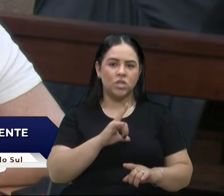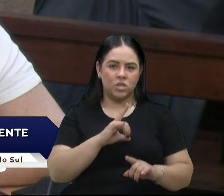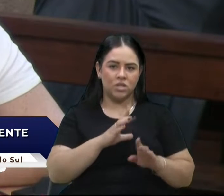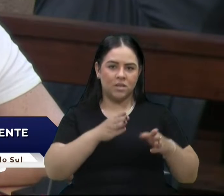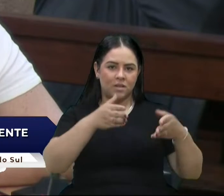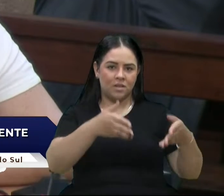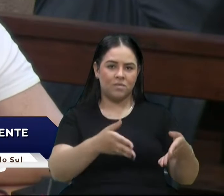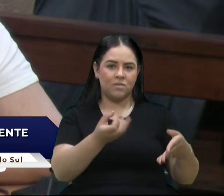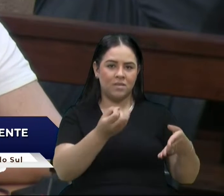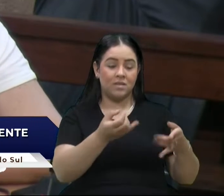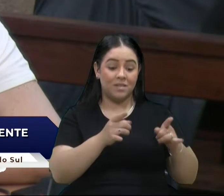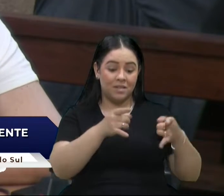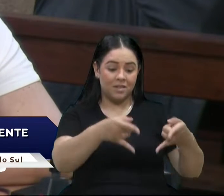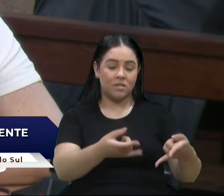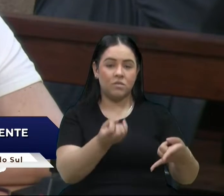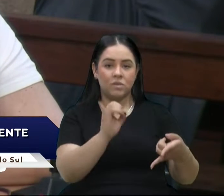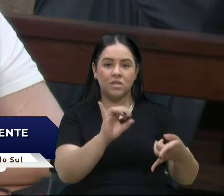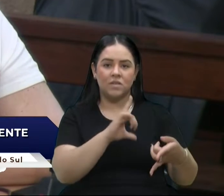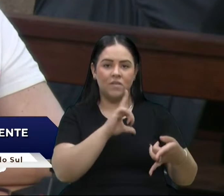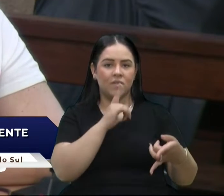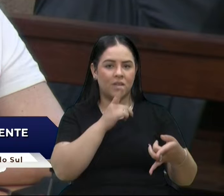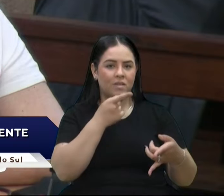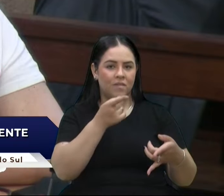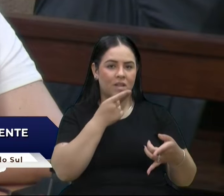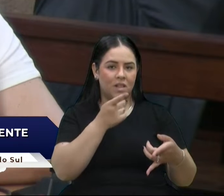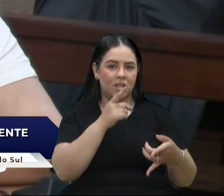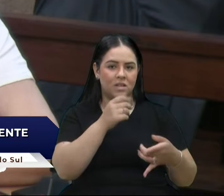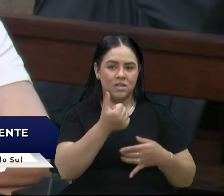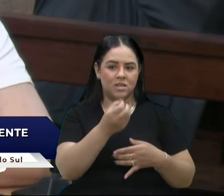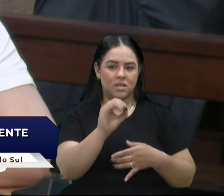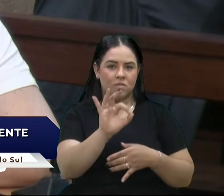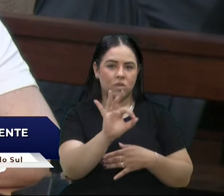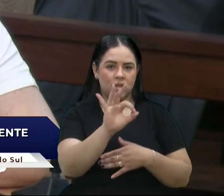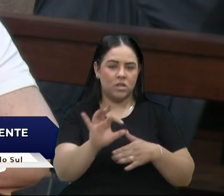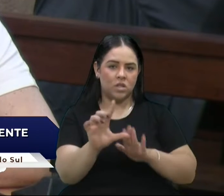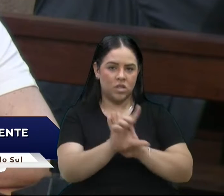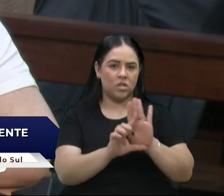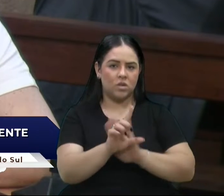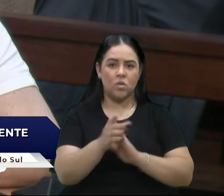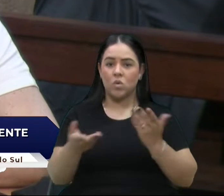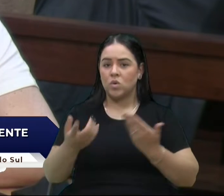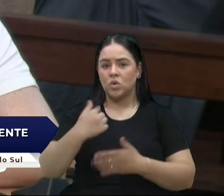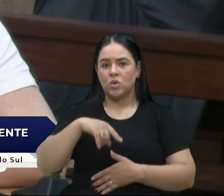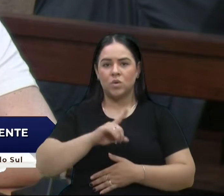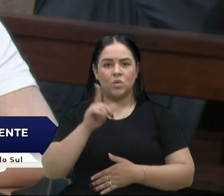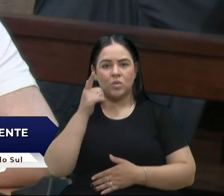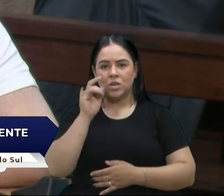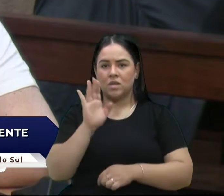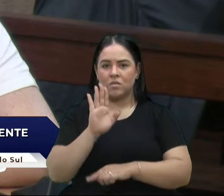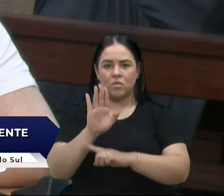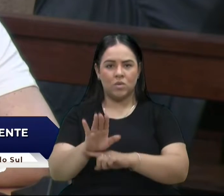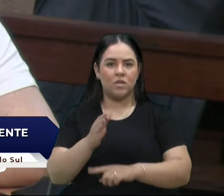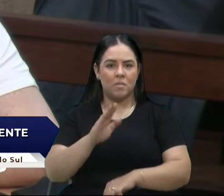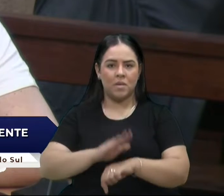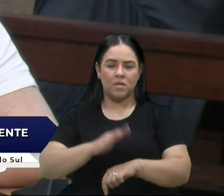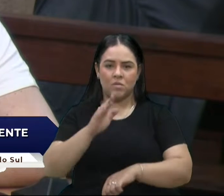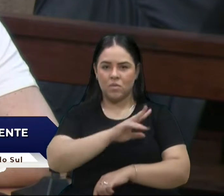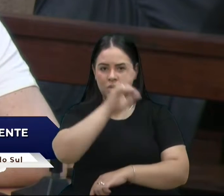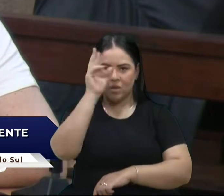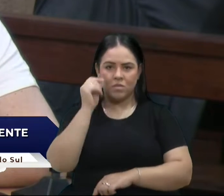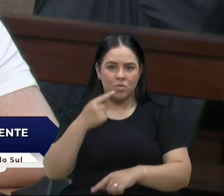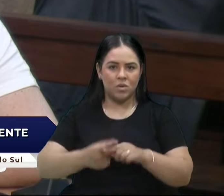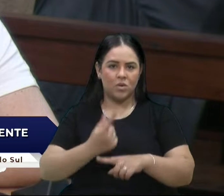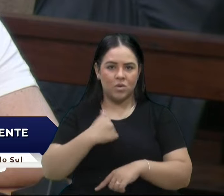a legislação fala em 60%. Hoje, talvez a gente não consiga contribuir mais com o município, porque nós não temos